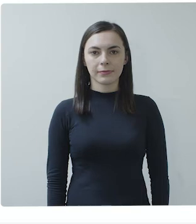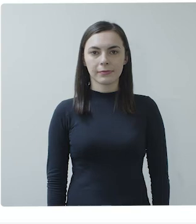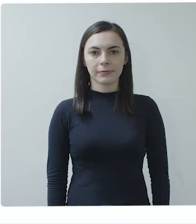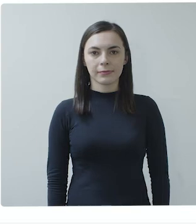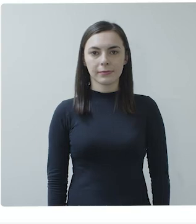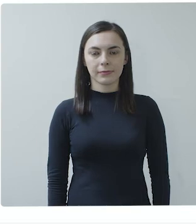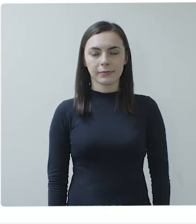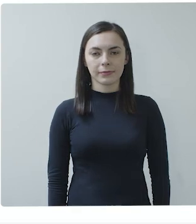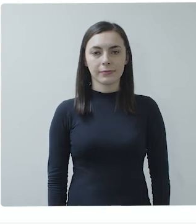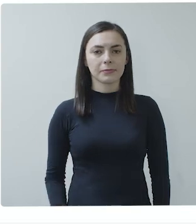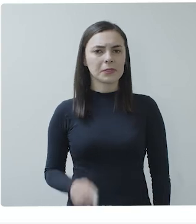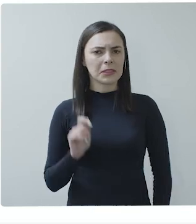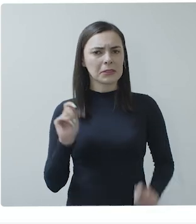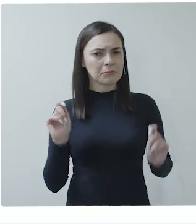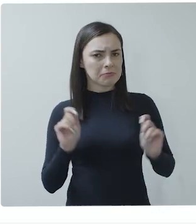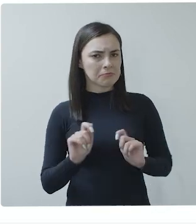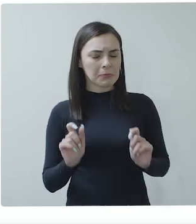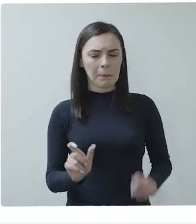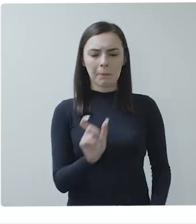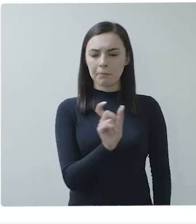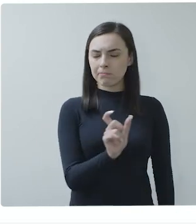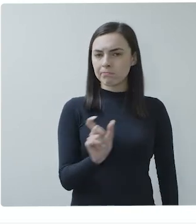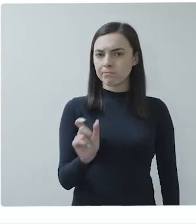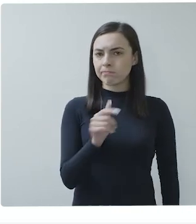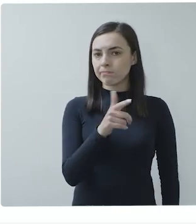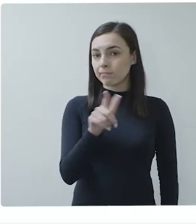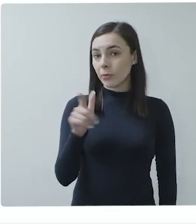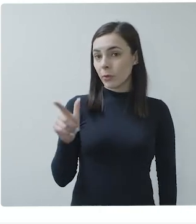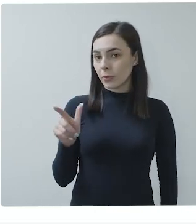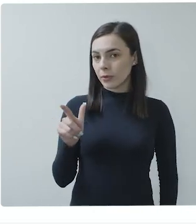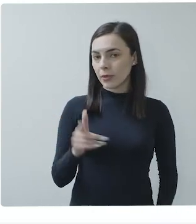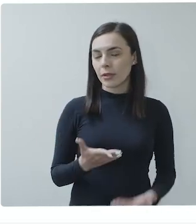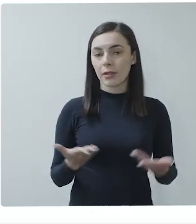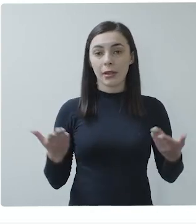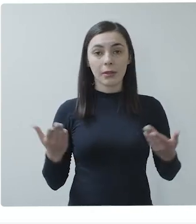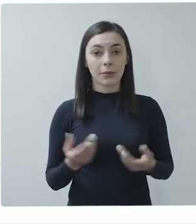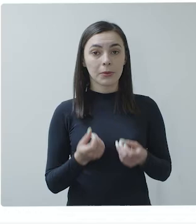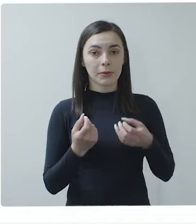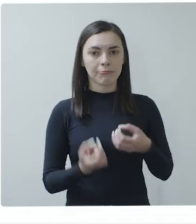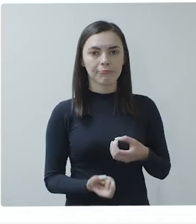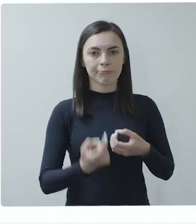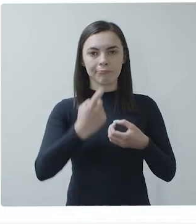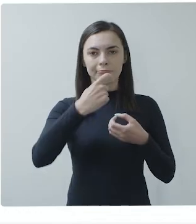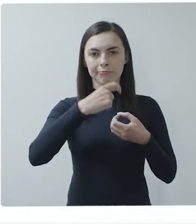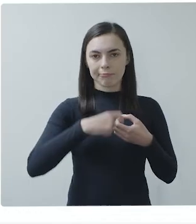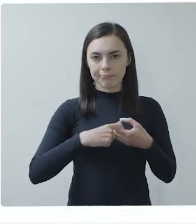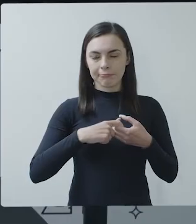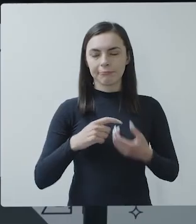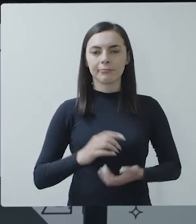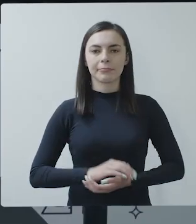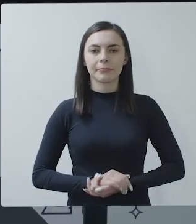E será que a gente consegue, então, pensar em outra palavra? A professora vai voltar aqui, ó.